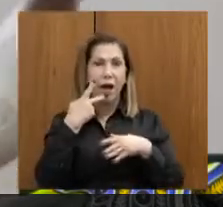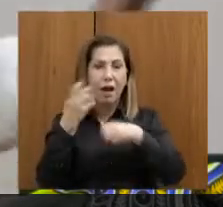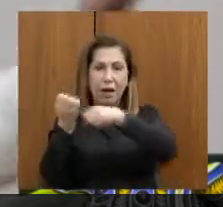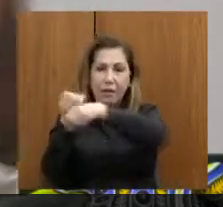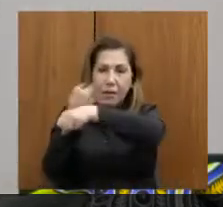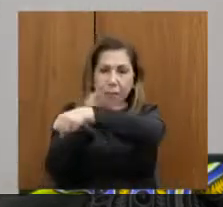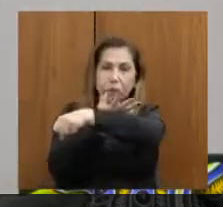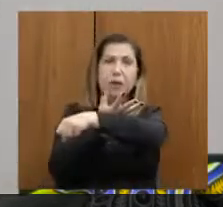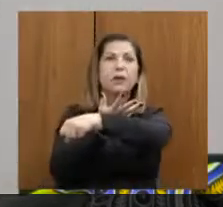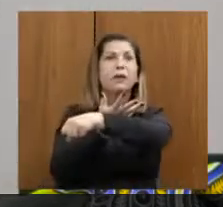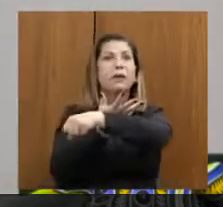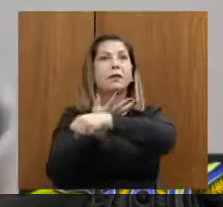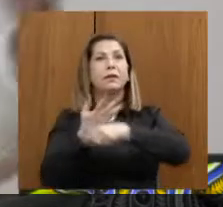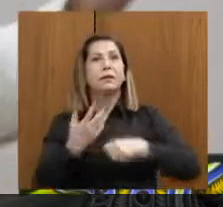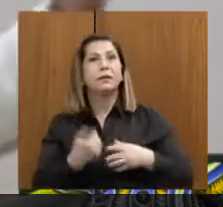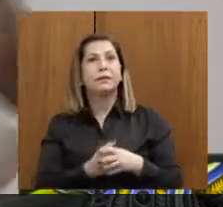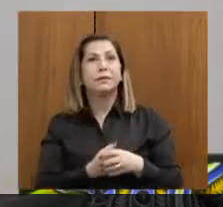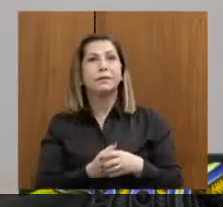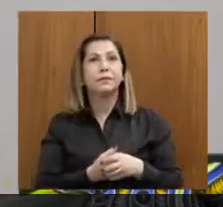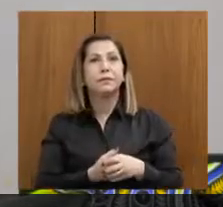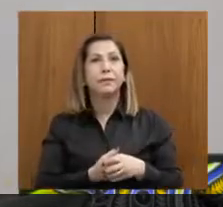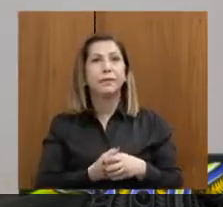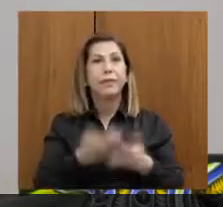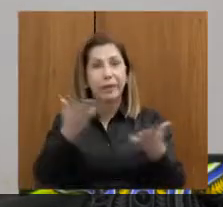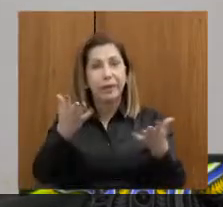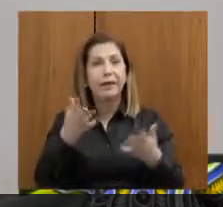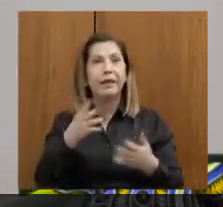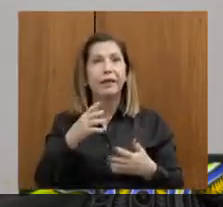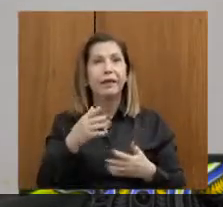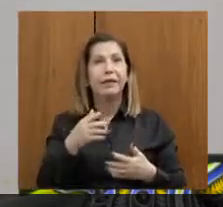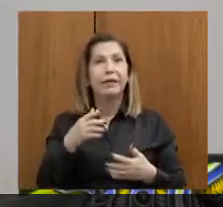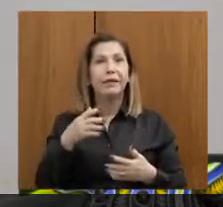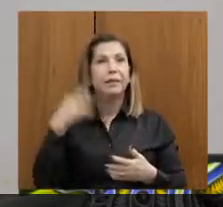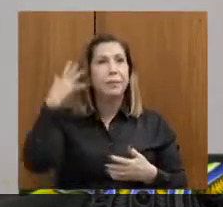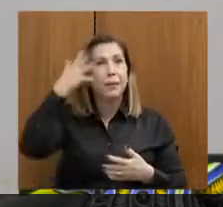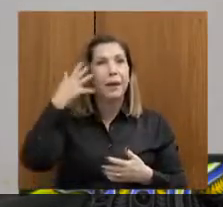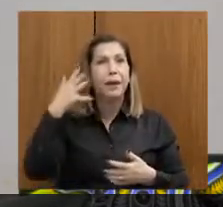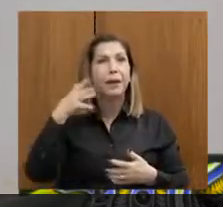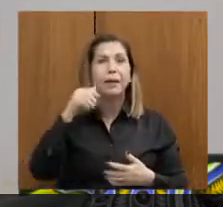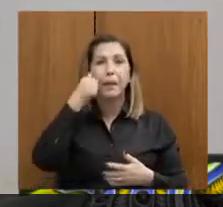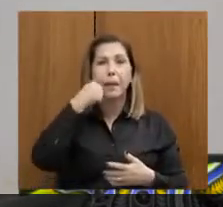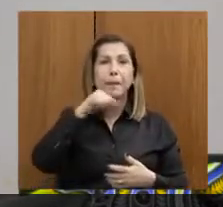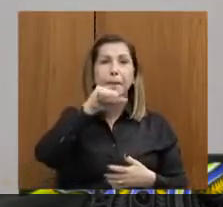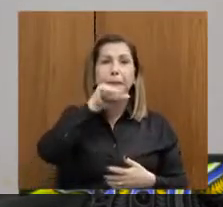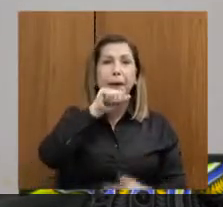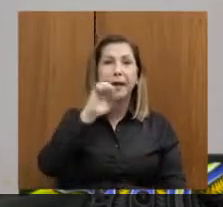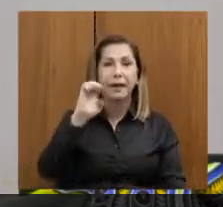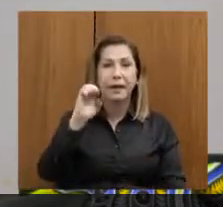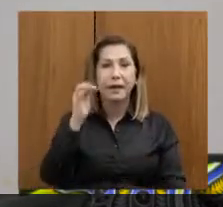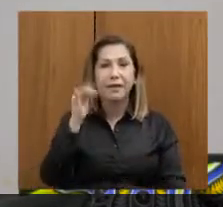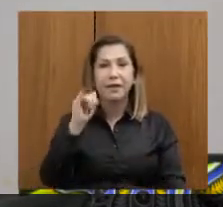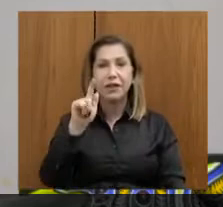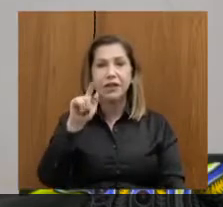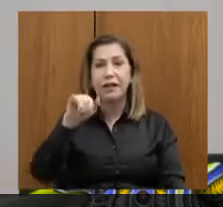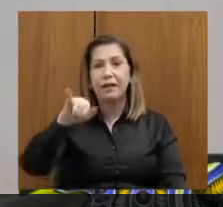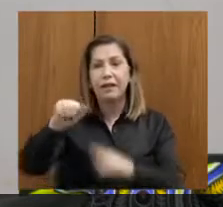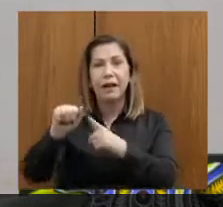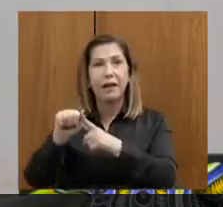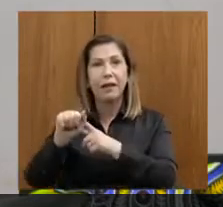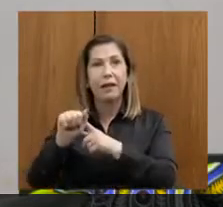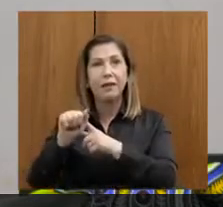emociona a fala da da mãe Efigênia né amanhã beber